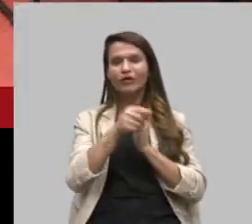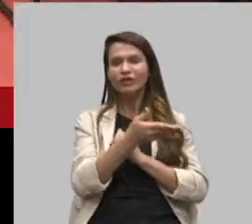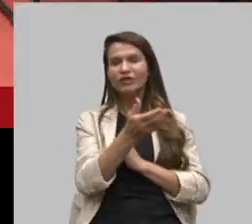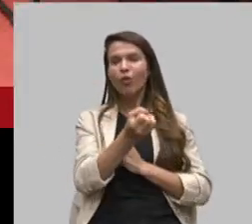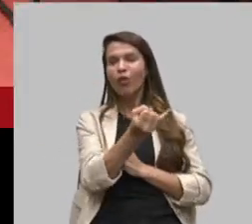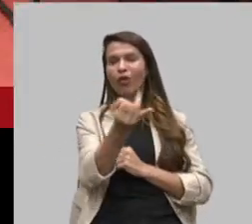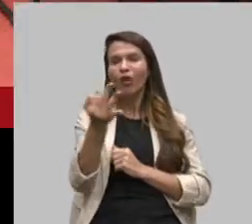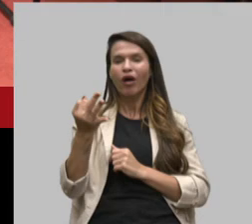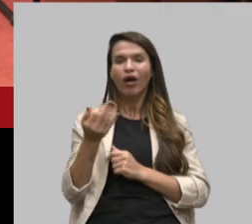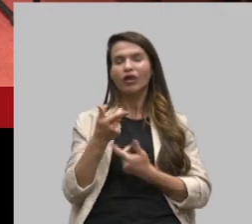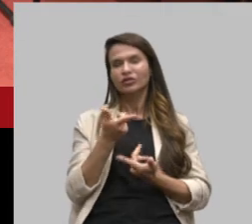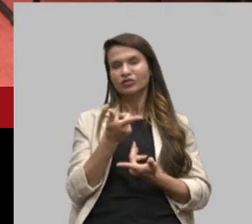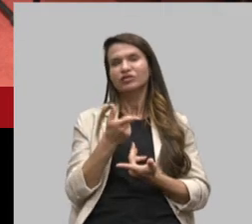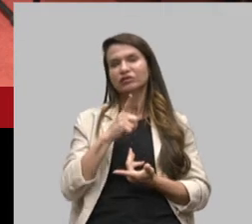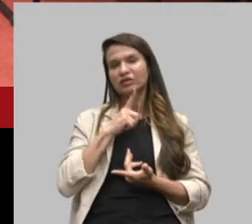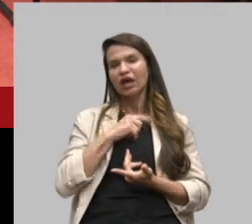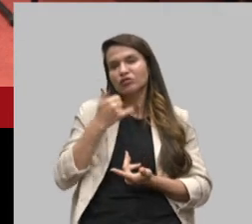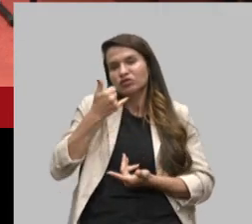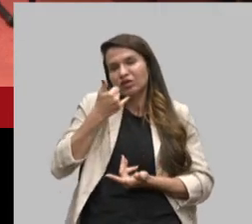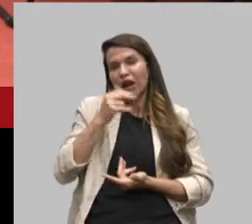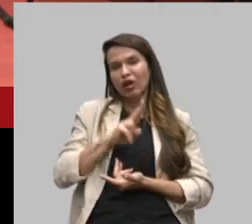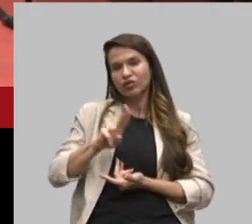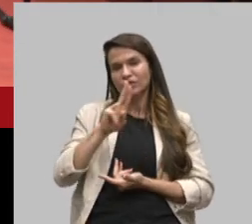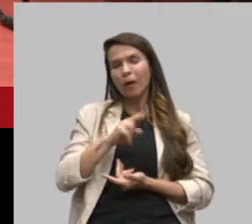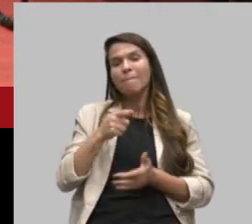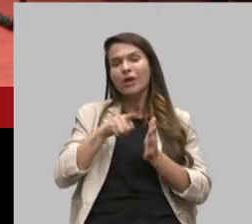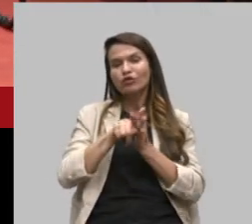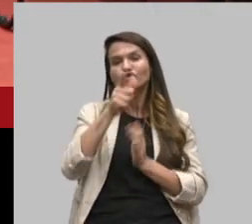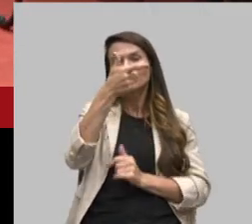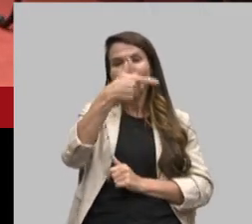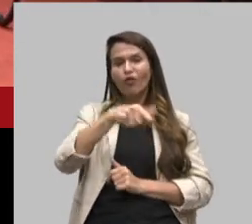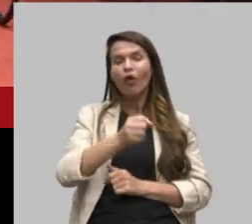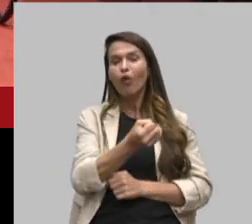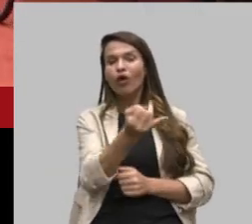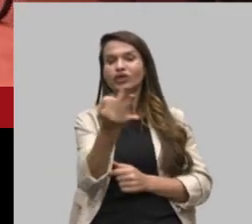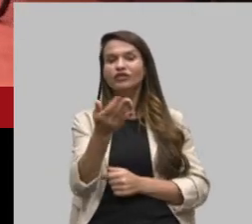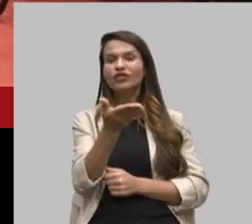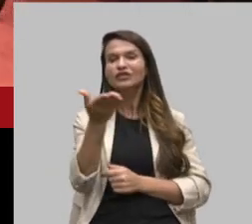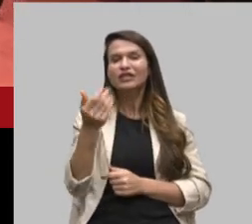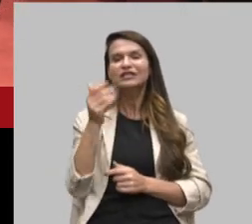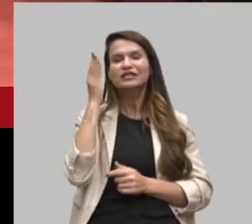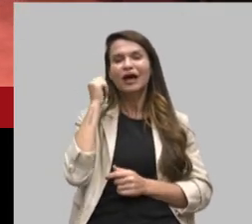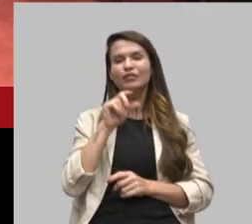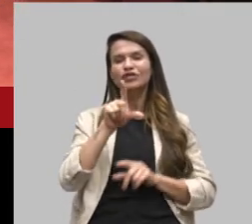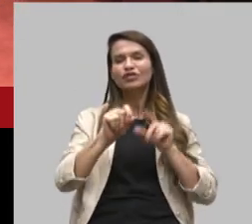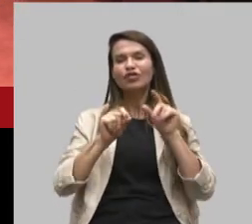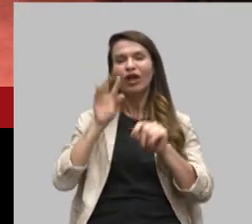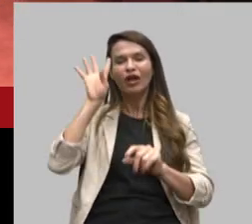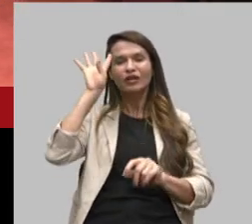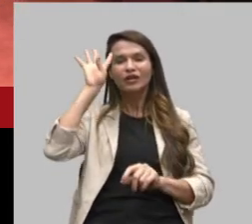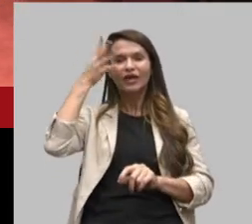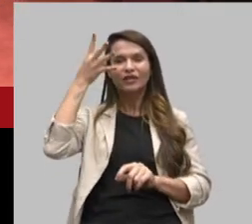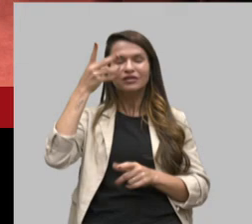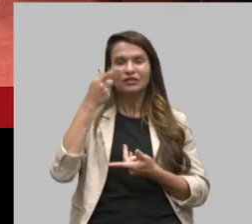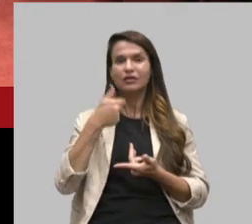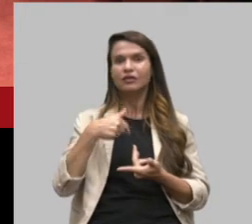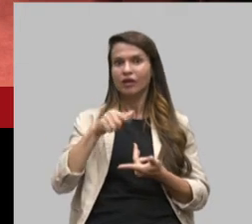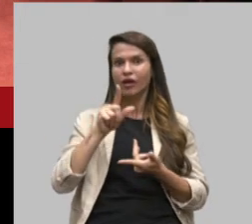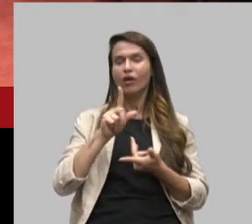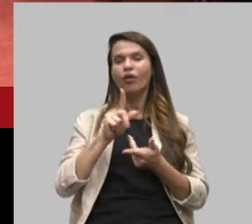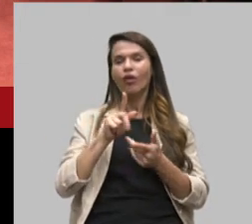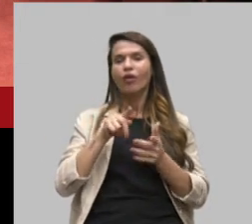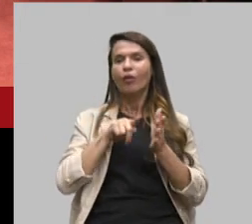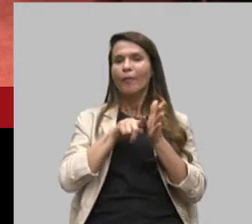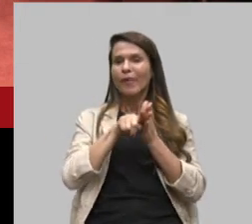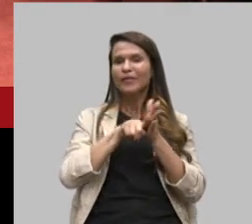suas mãos e pergunto novamente quantos de vocês sabem escolher e decidir uma fonte confiável quando pesquisa no